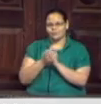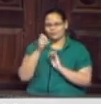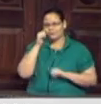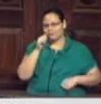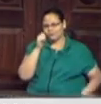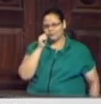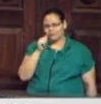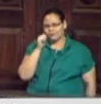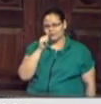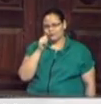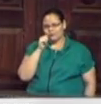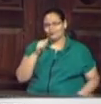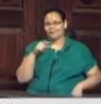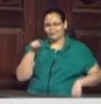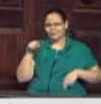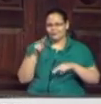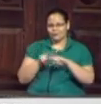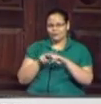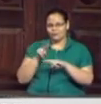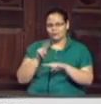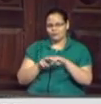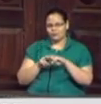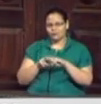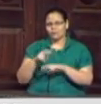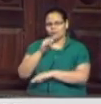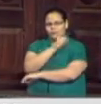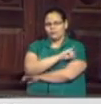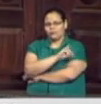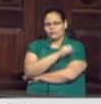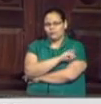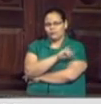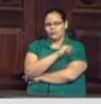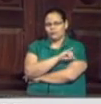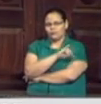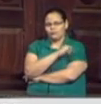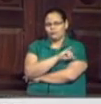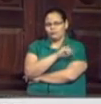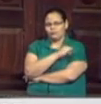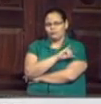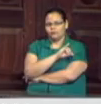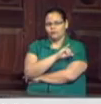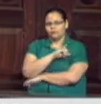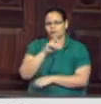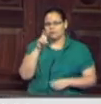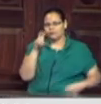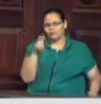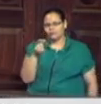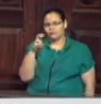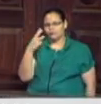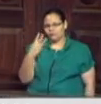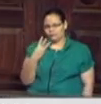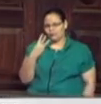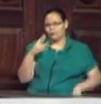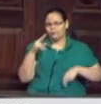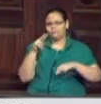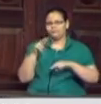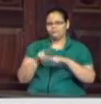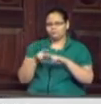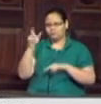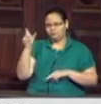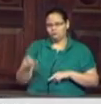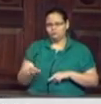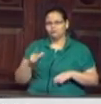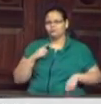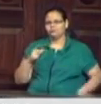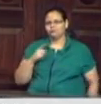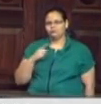esposas de presos aqui do Rio de Janeiro, cerca de 53 presos